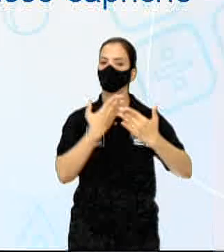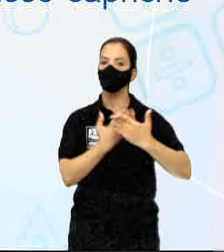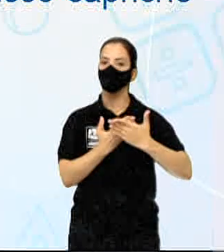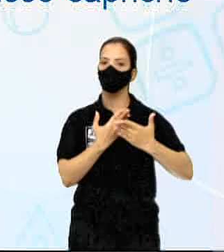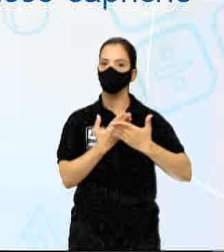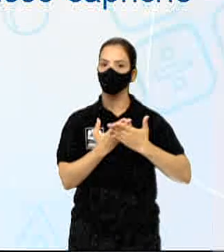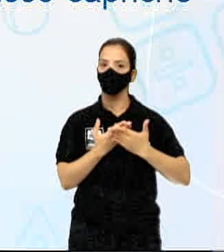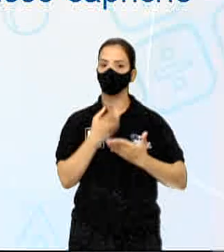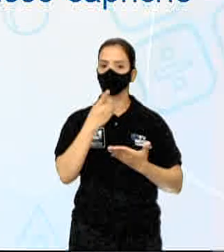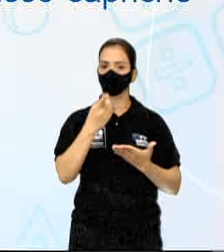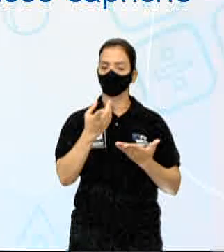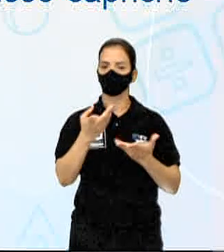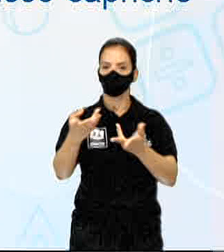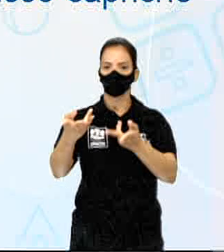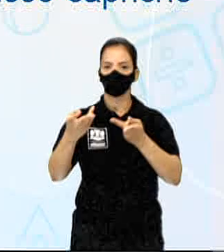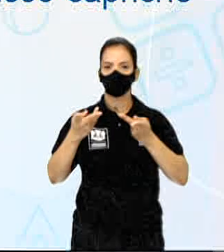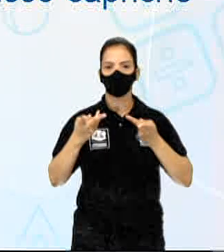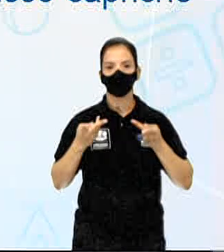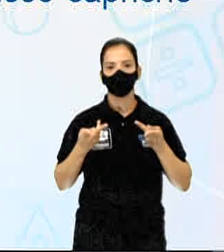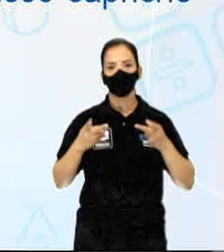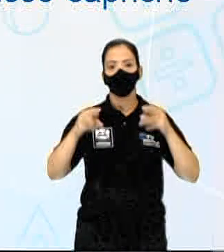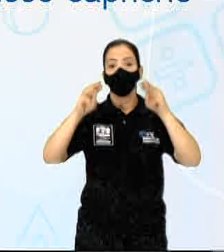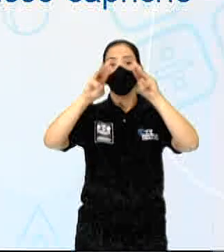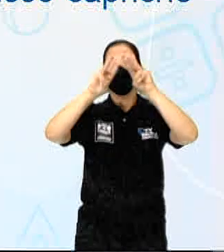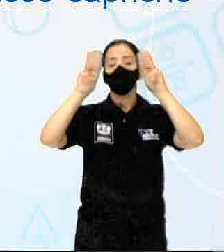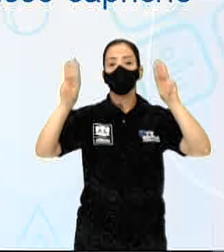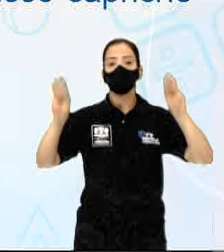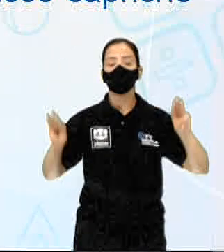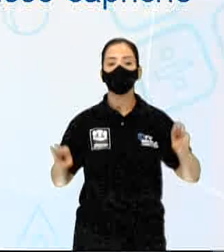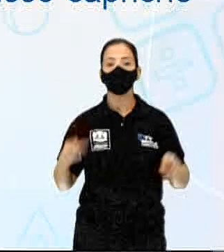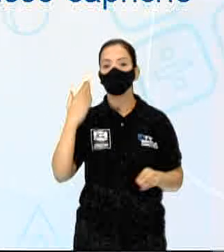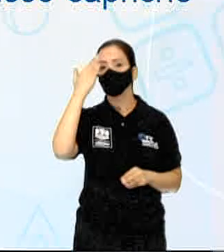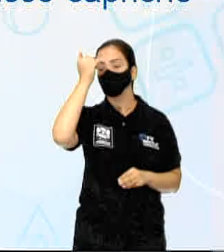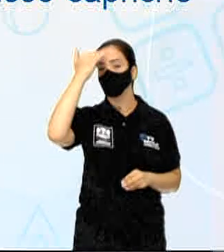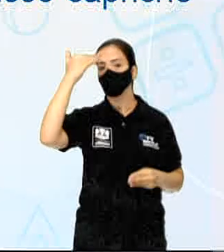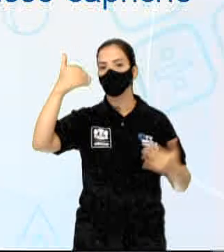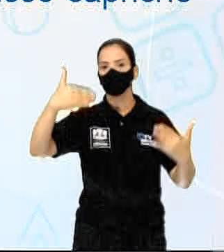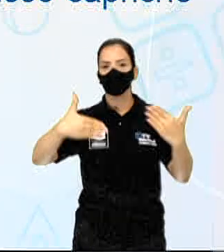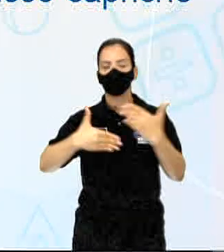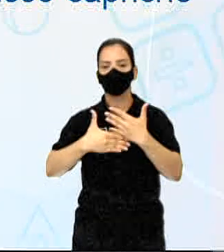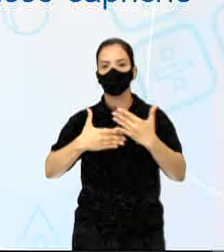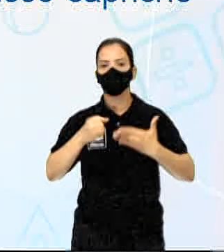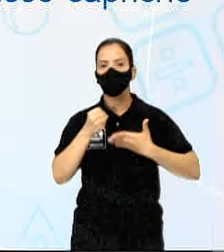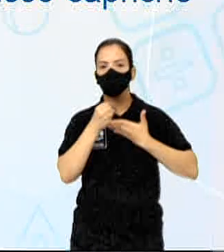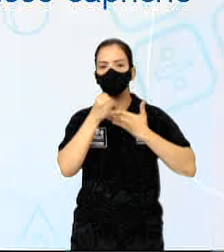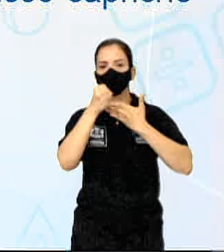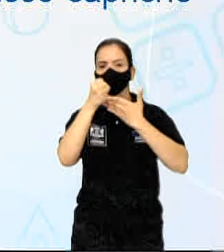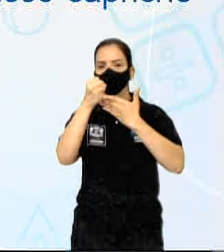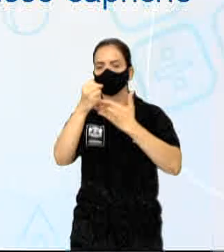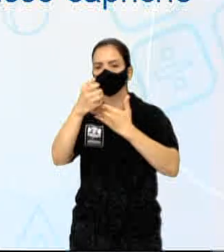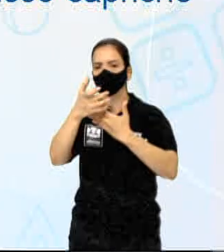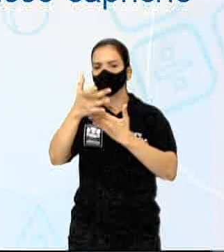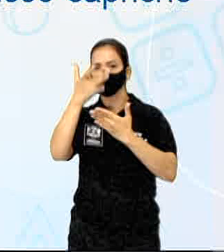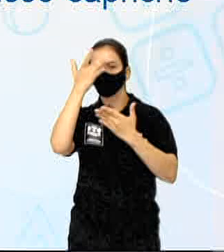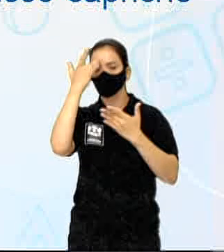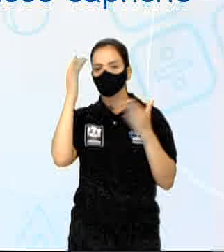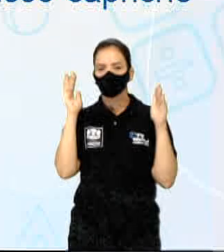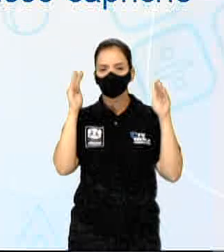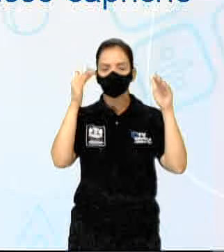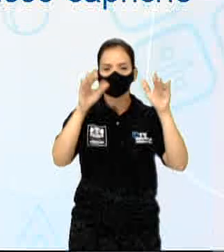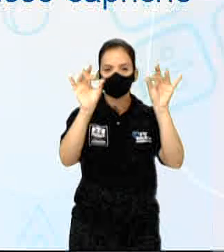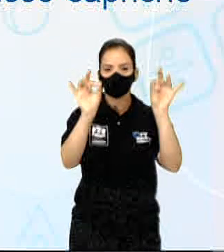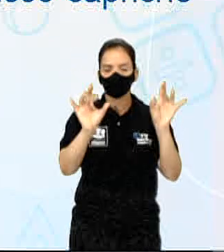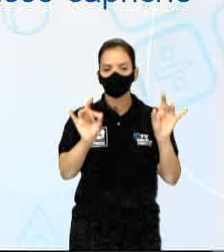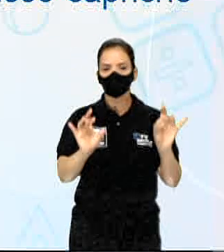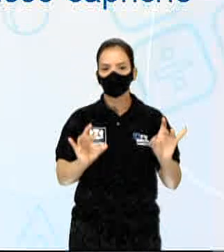você foi convidado por um museu famoso da sua cidade para auxiliar uma equipe de especialistas na montagem de uma exposição